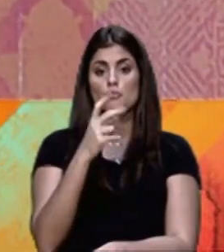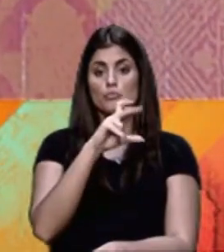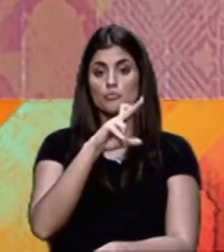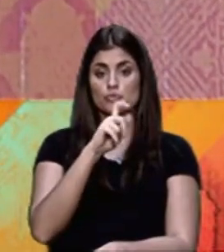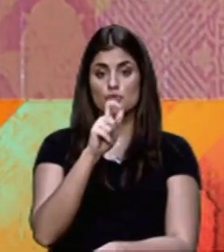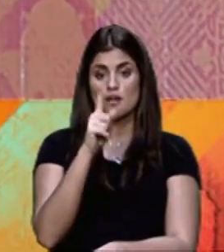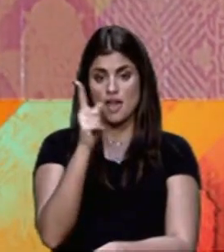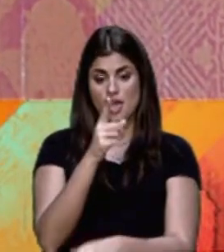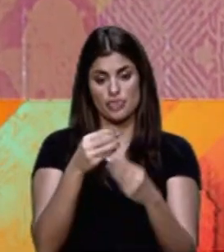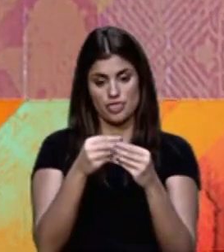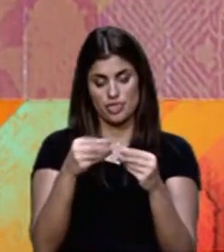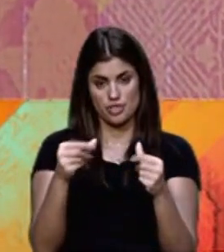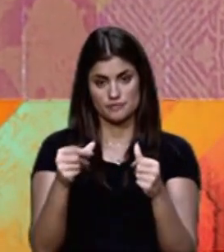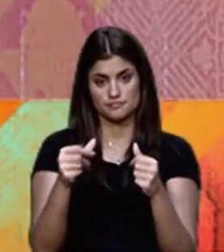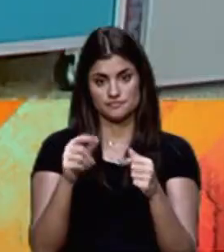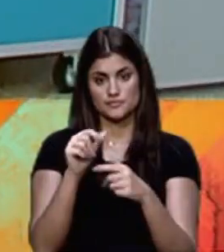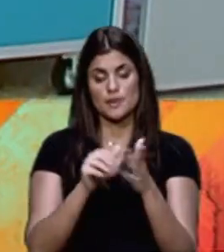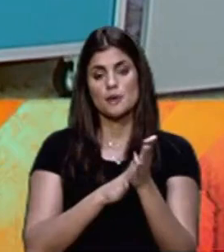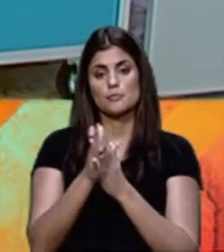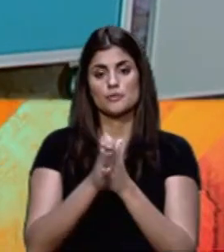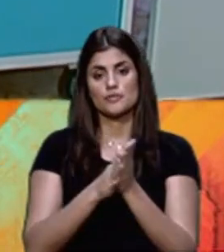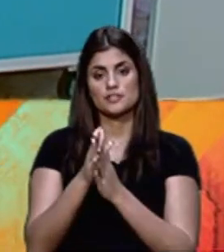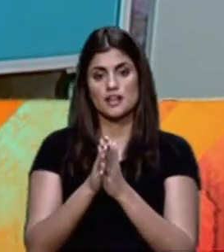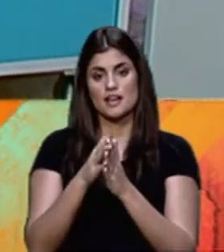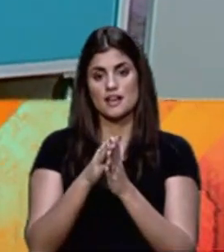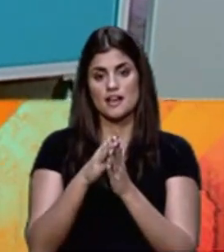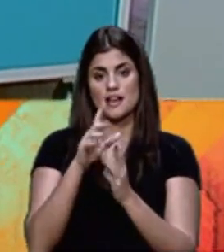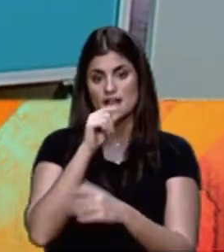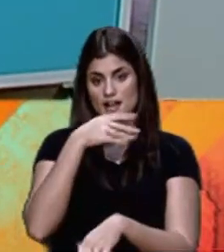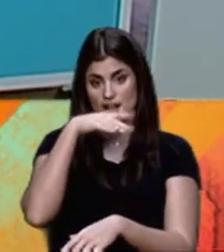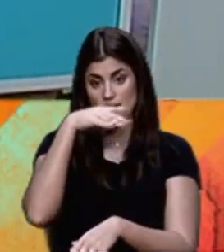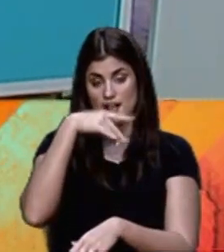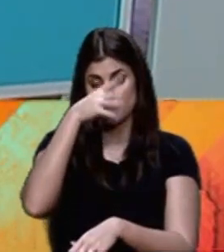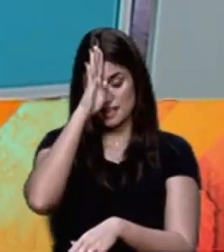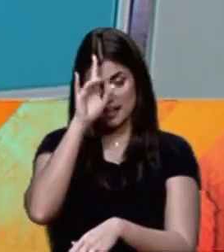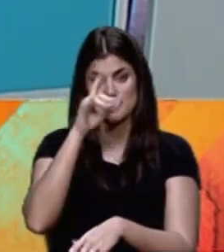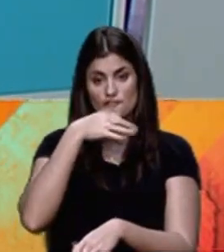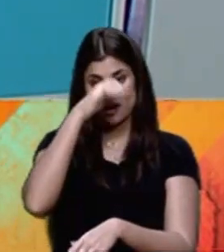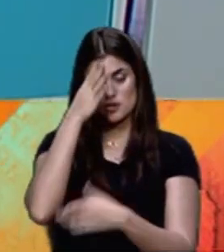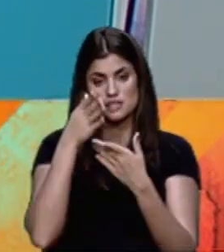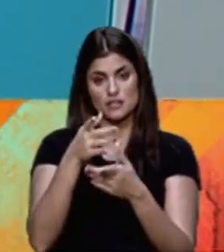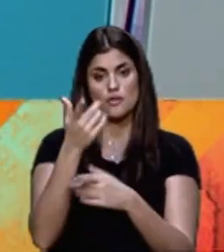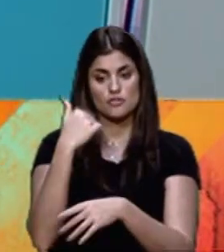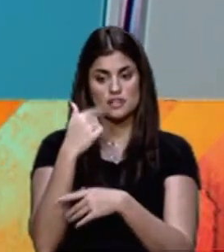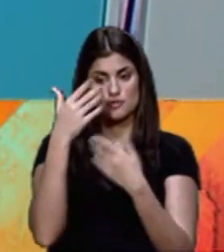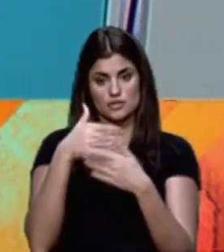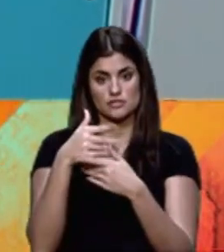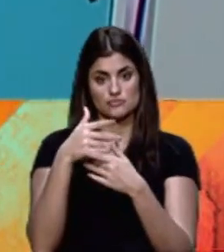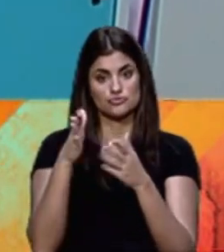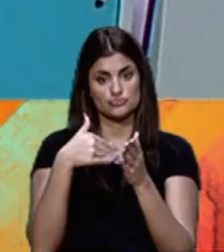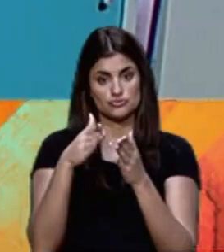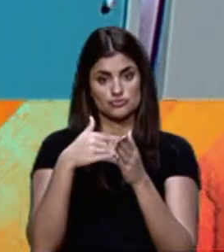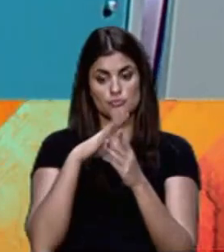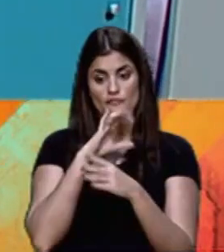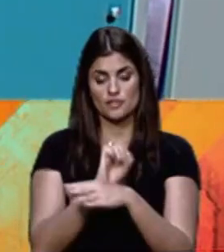na refeição anterior. E vamos aproveitar também galinha ou frango assado. Ontem à noite fiz um frango assado para os meus filhos e